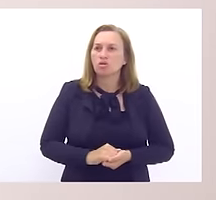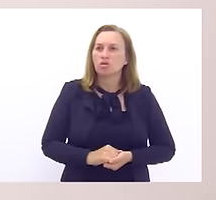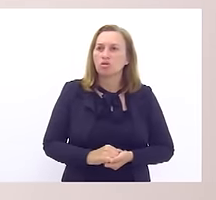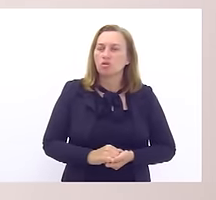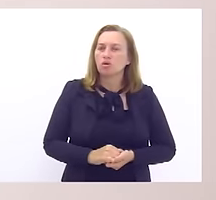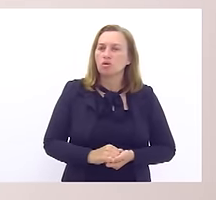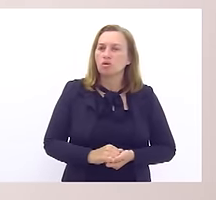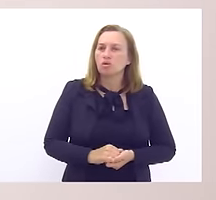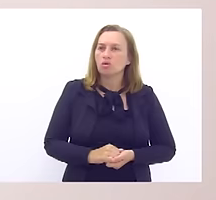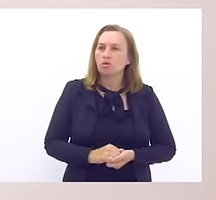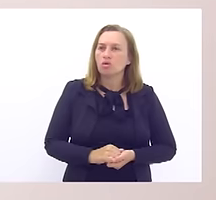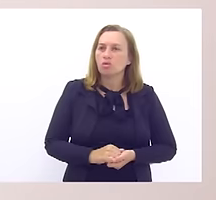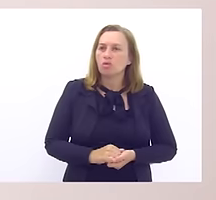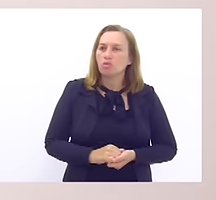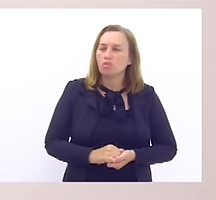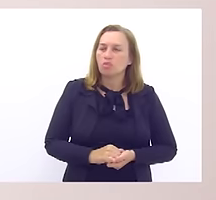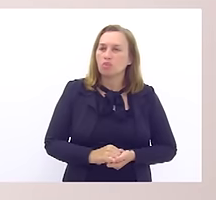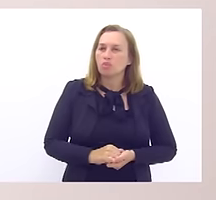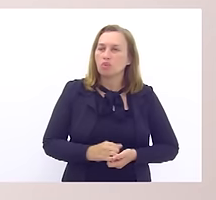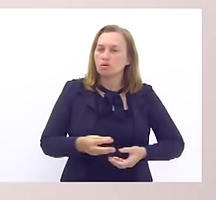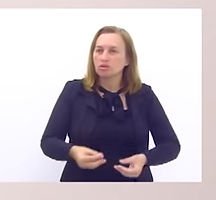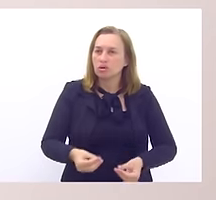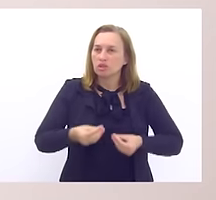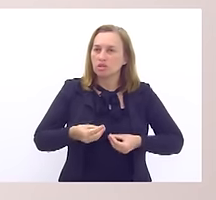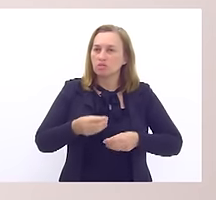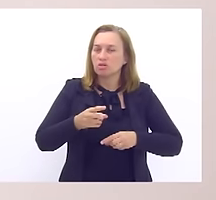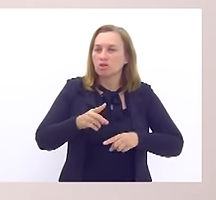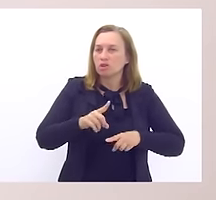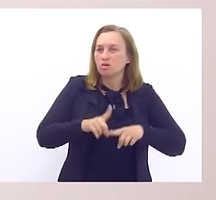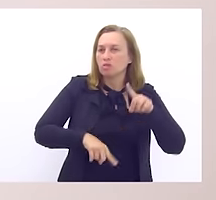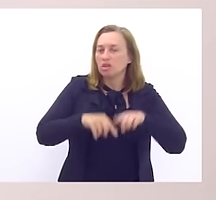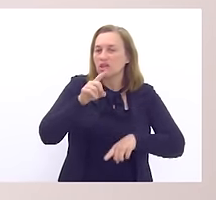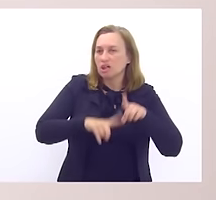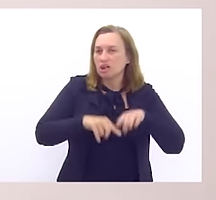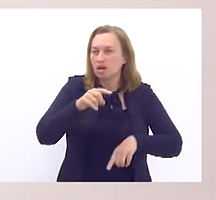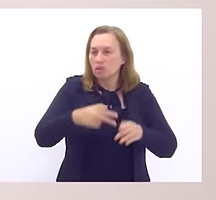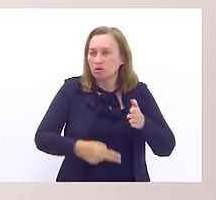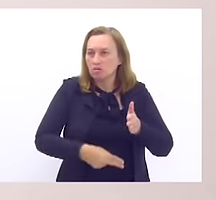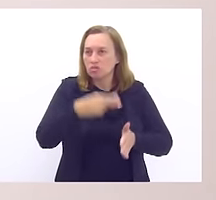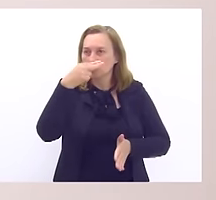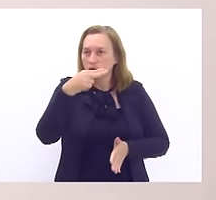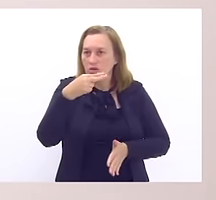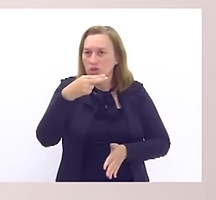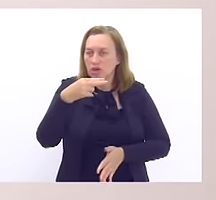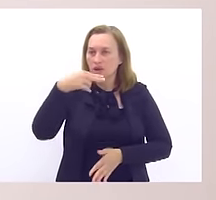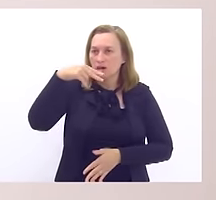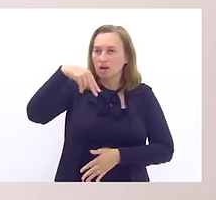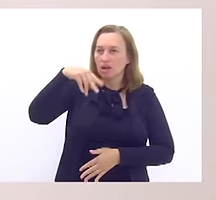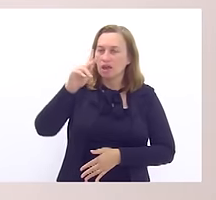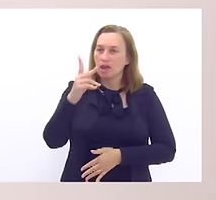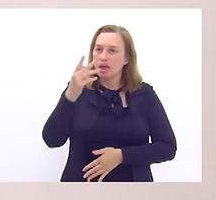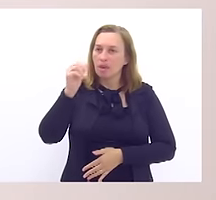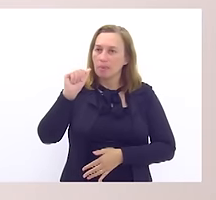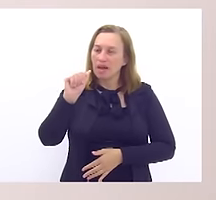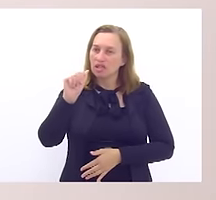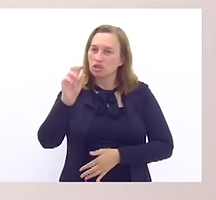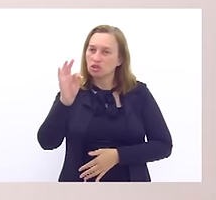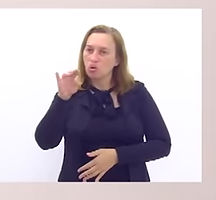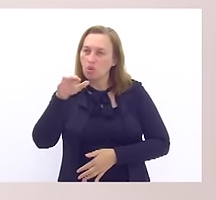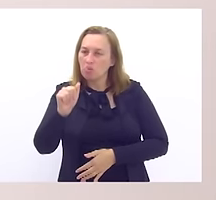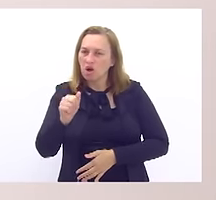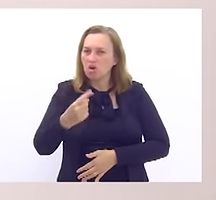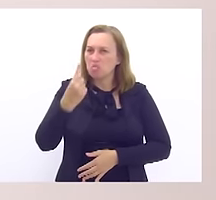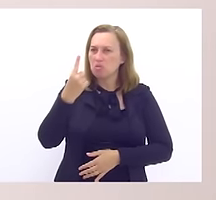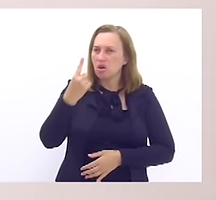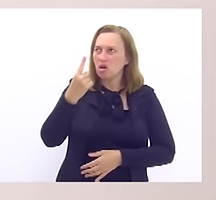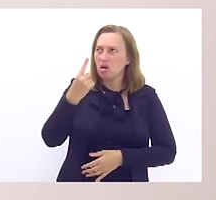indo me fornecer o material cirúrgico por uma emergência um hematoma Que horas isso cerebral por volta de meia-noite uma hora da